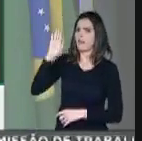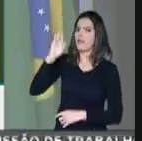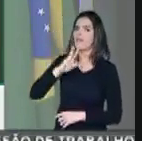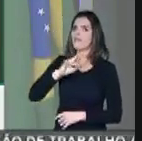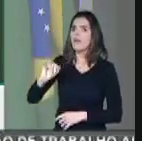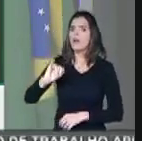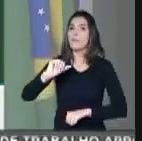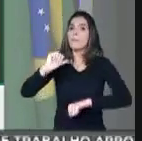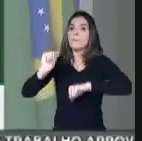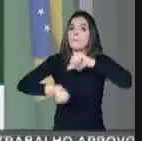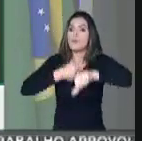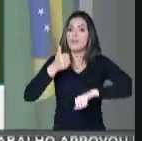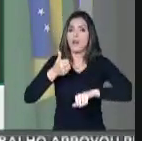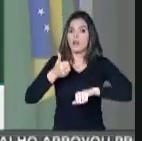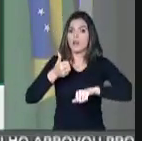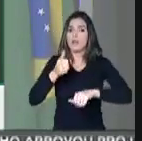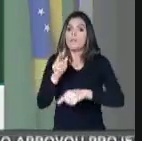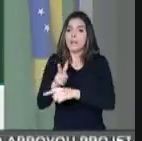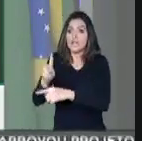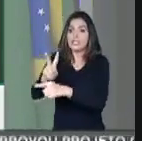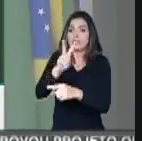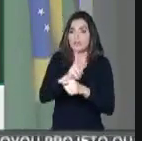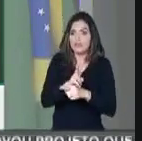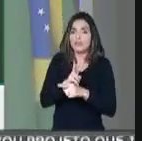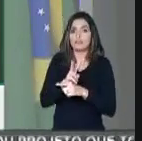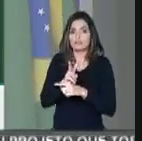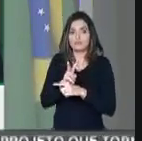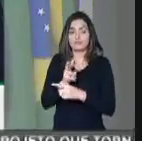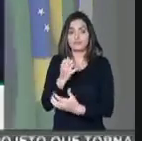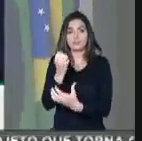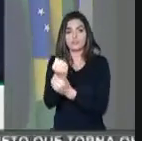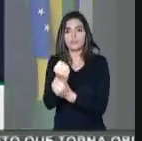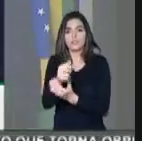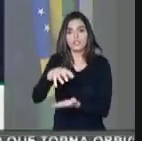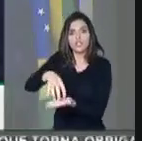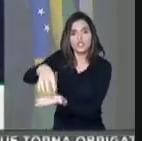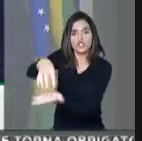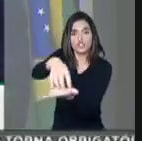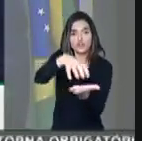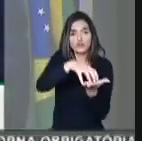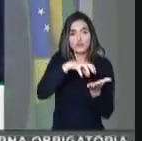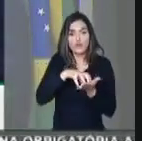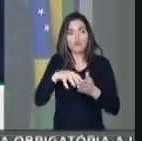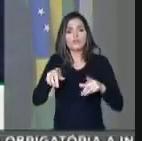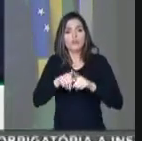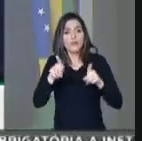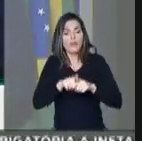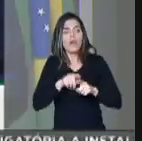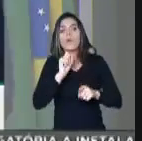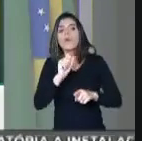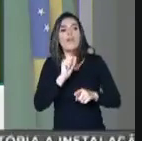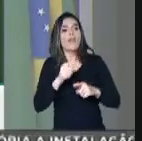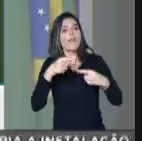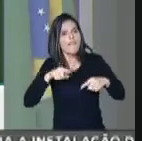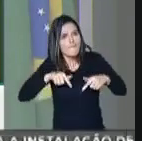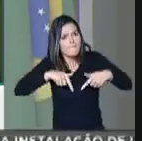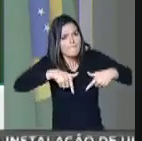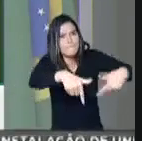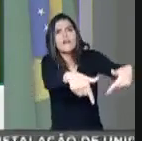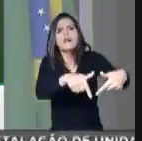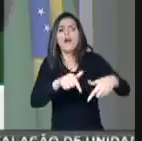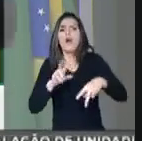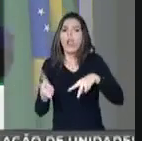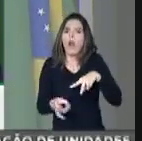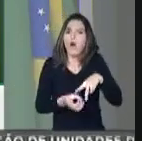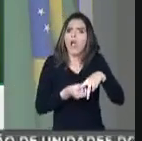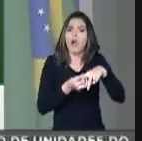ia preservar as instituições, preservar o combate à corrupção. Só que o que nós vemos hoje